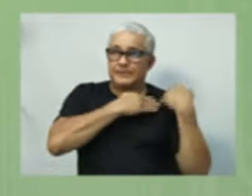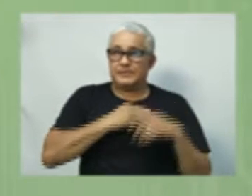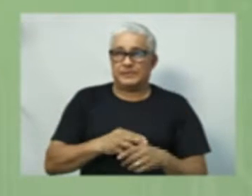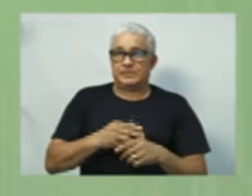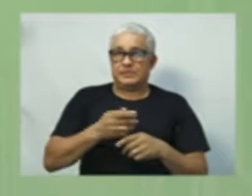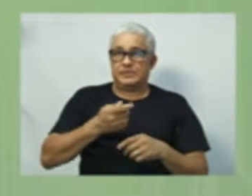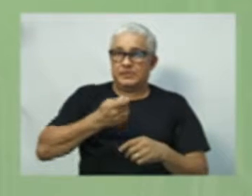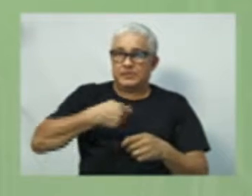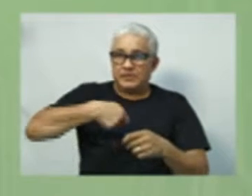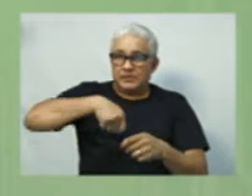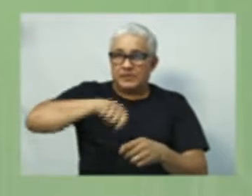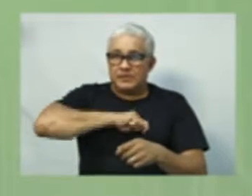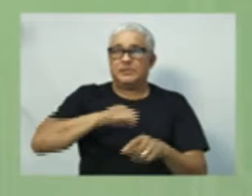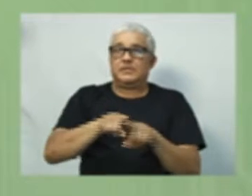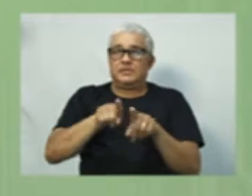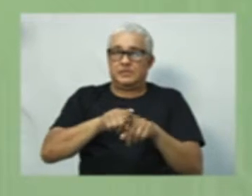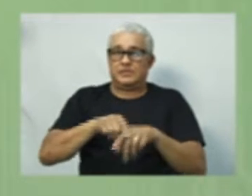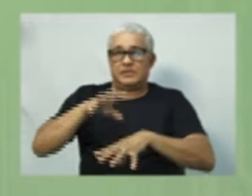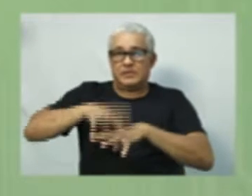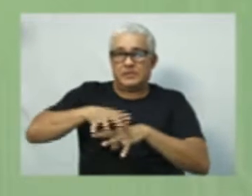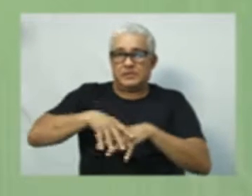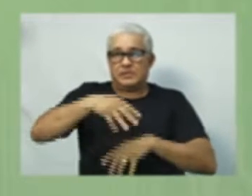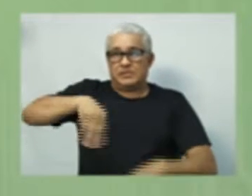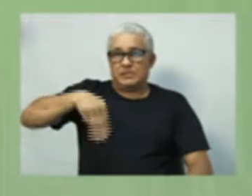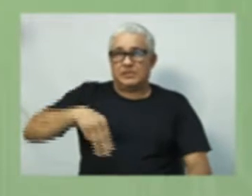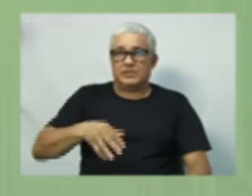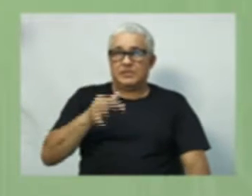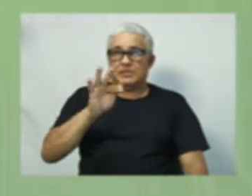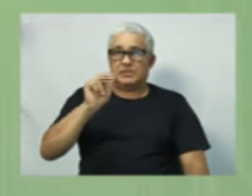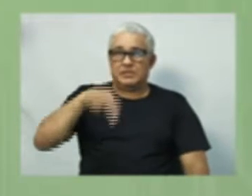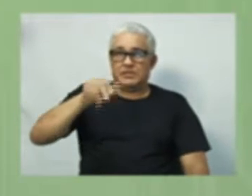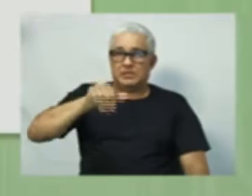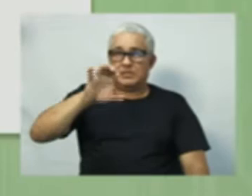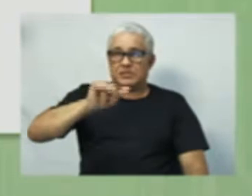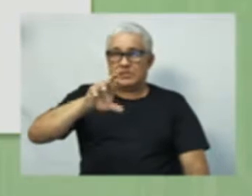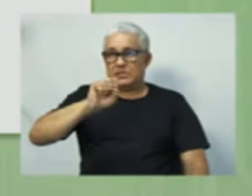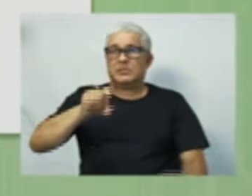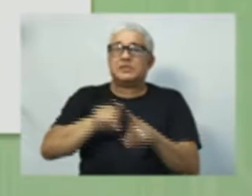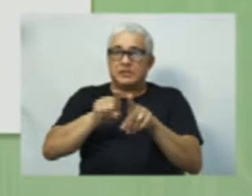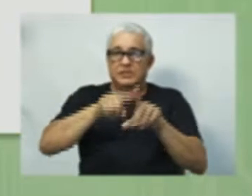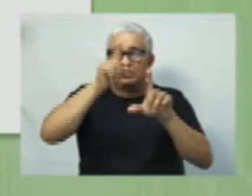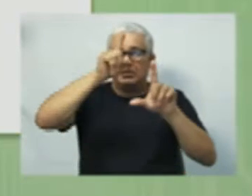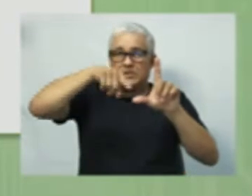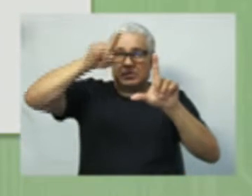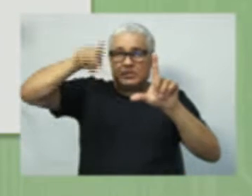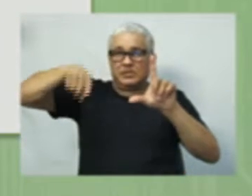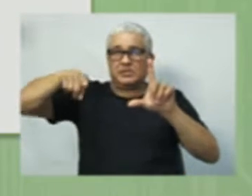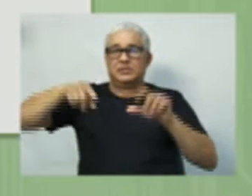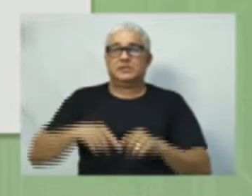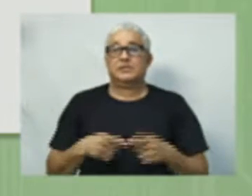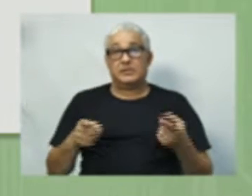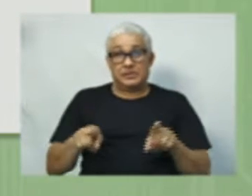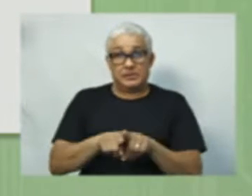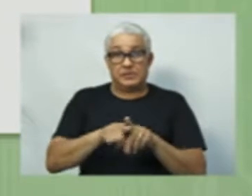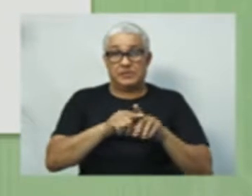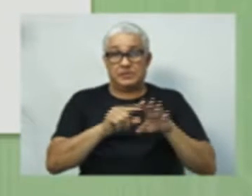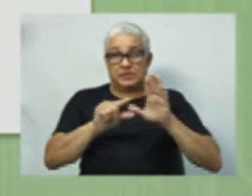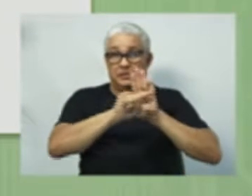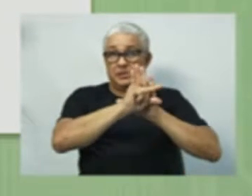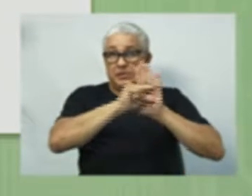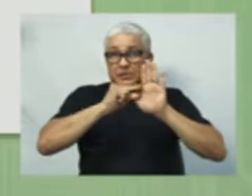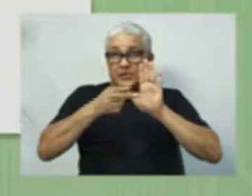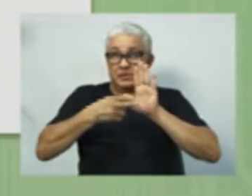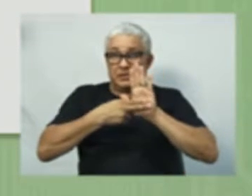Responsabilidade Fiscal, Matemática Financeira e Estatística. E, como ementa da nossa